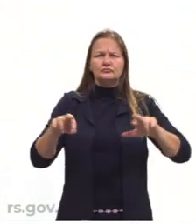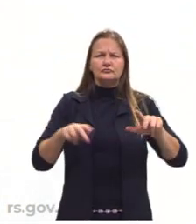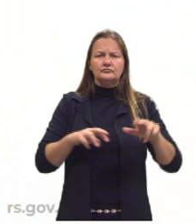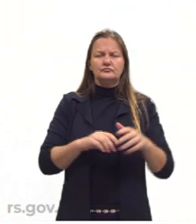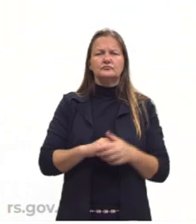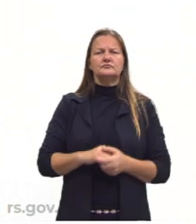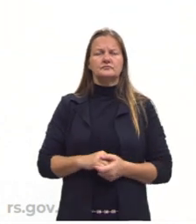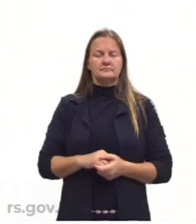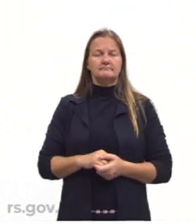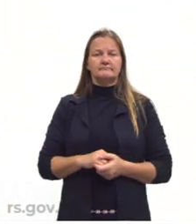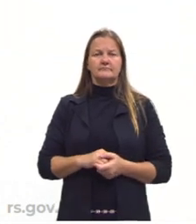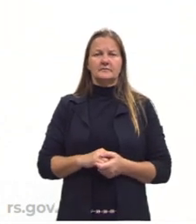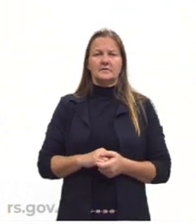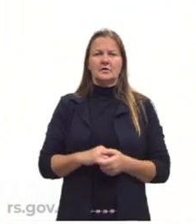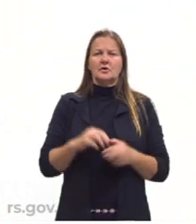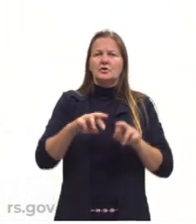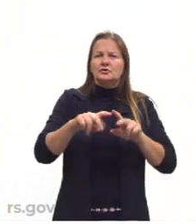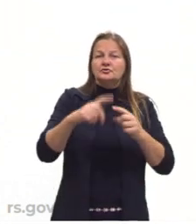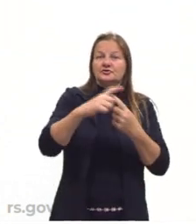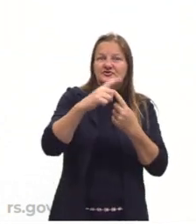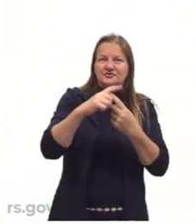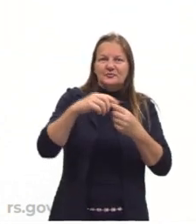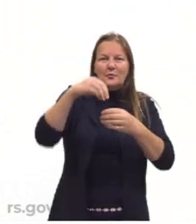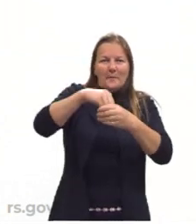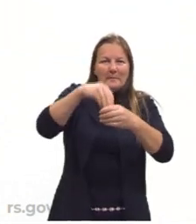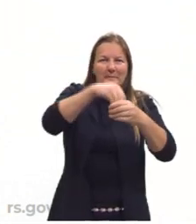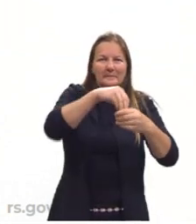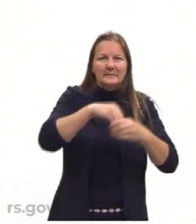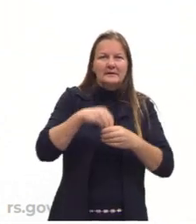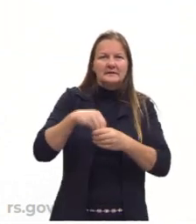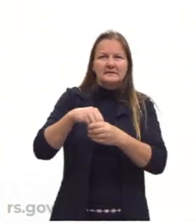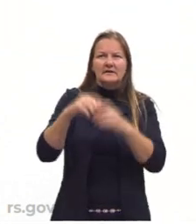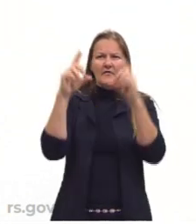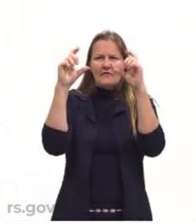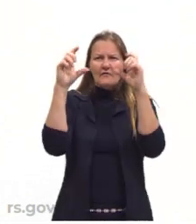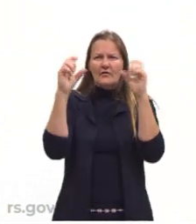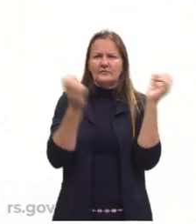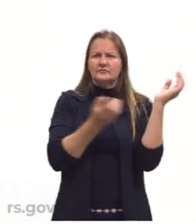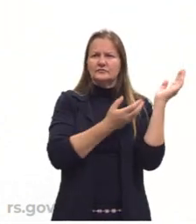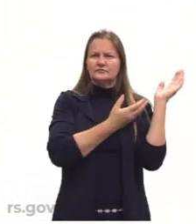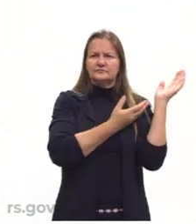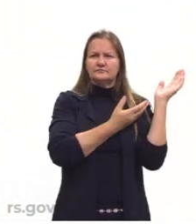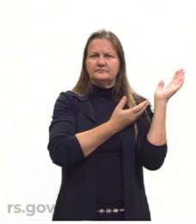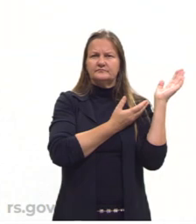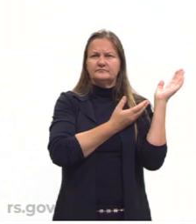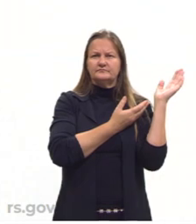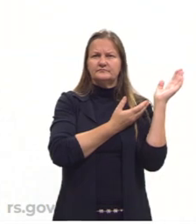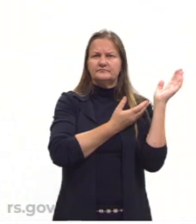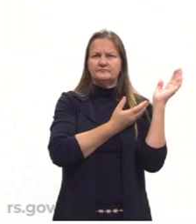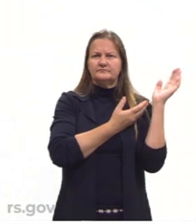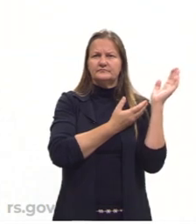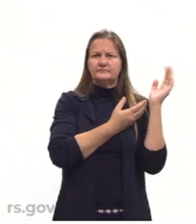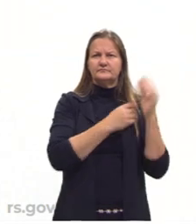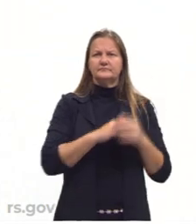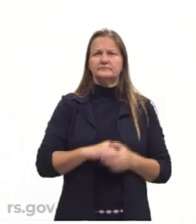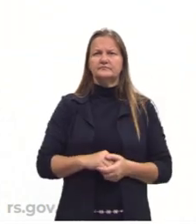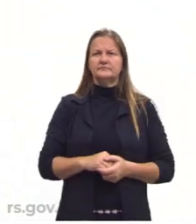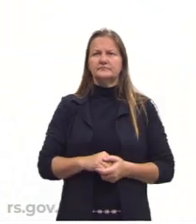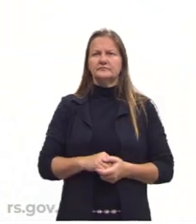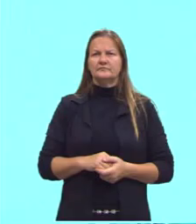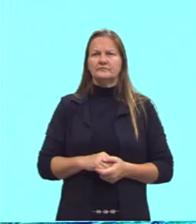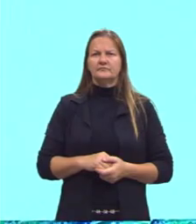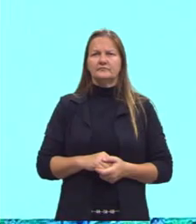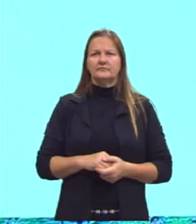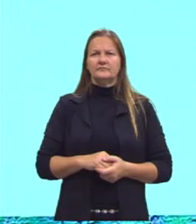policultura né aqui eu trago duas duas imagens mostrando aí para vocês né aqui em cima Então tem um rapaz aqui com